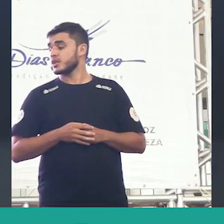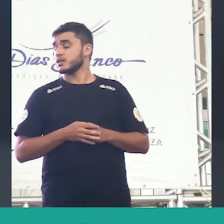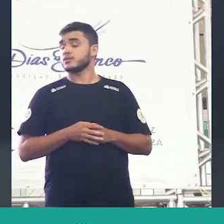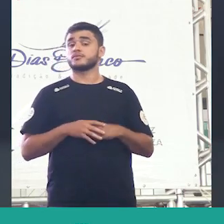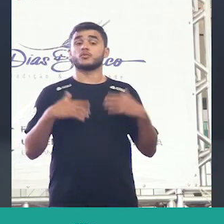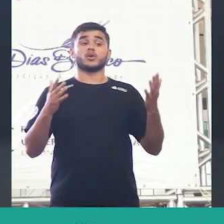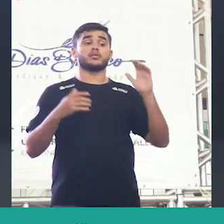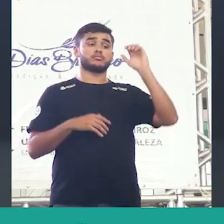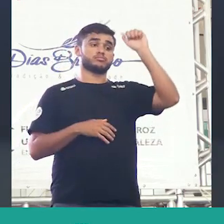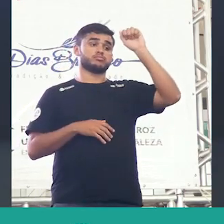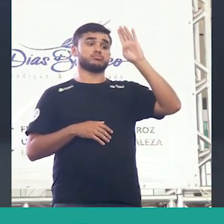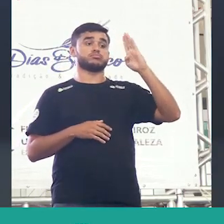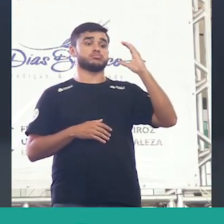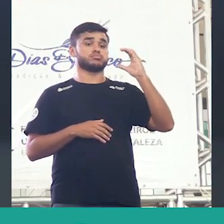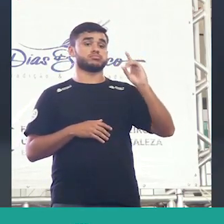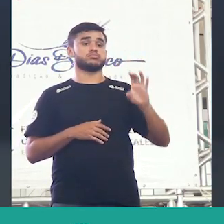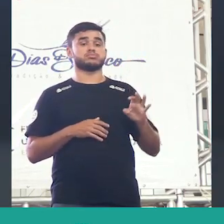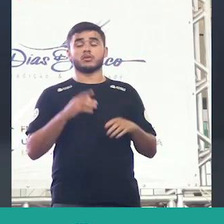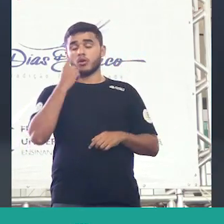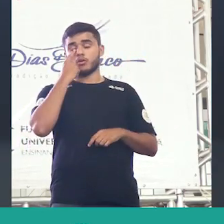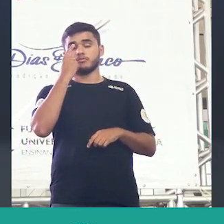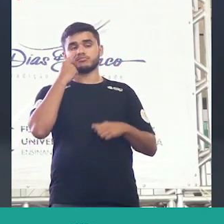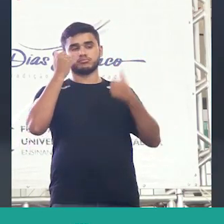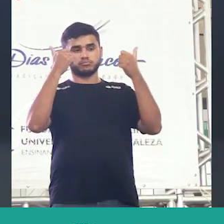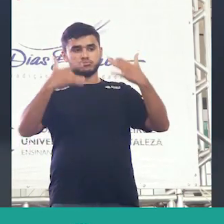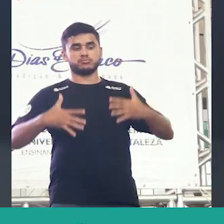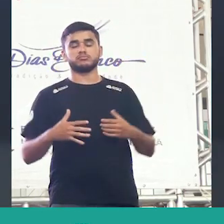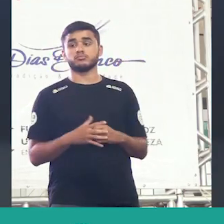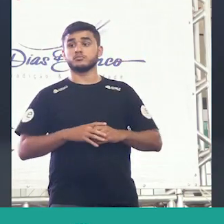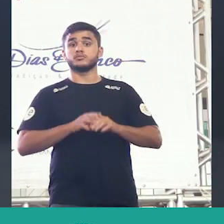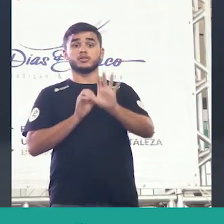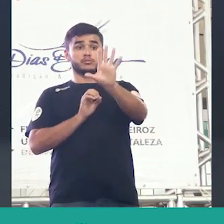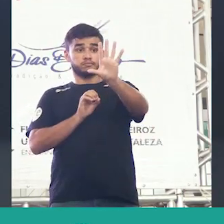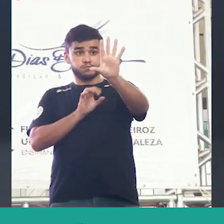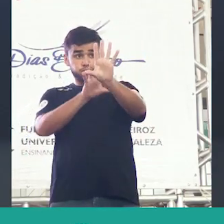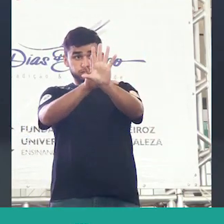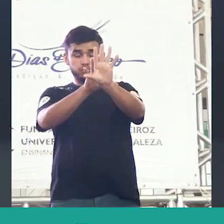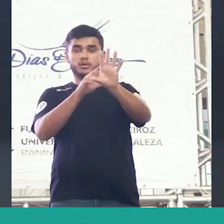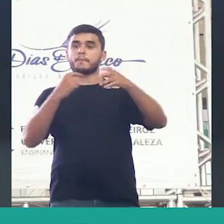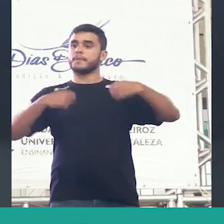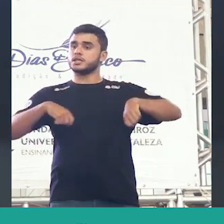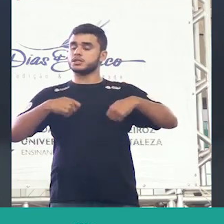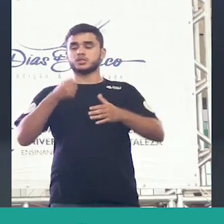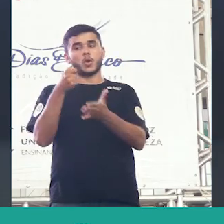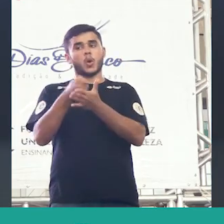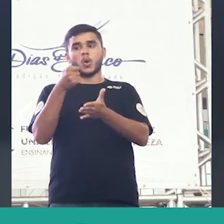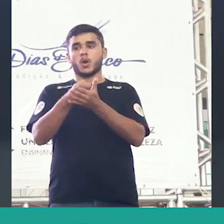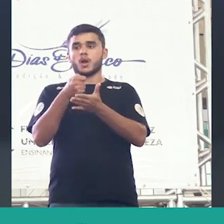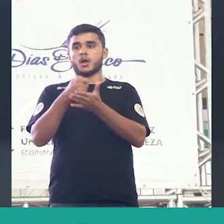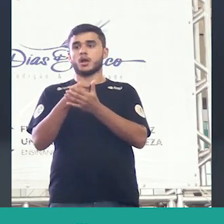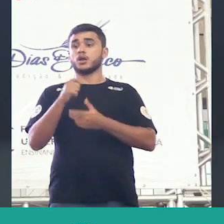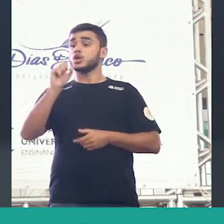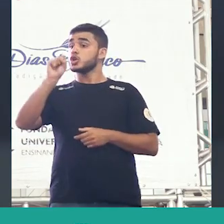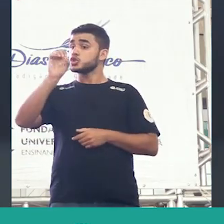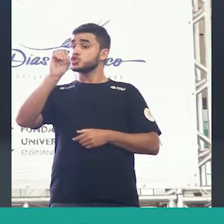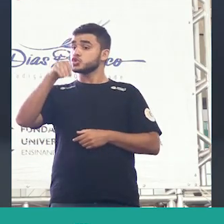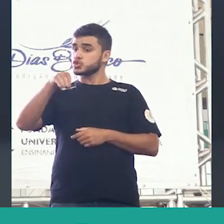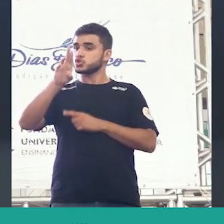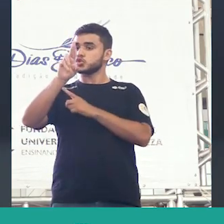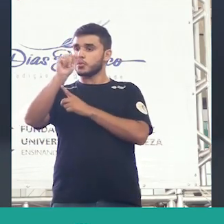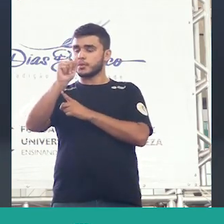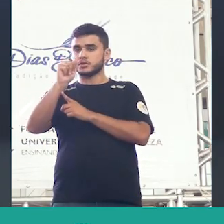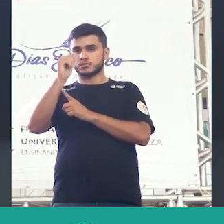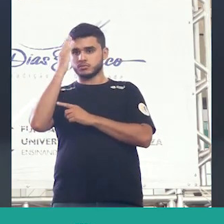isso que o item fica o seguinte: a projeção apenas de sombra só pode ter sombra, não pode ter penumbra.